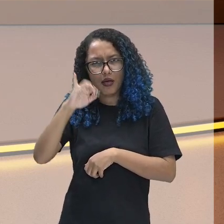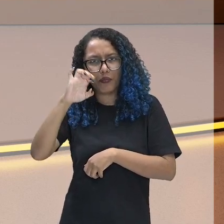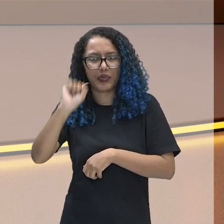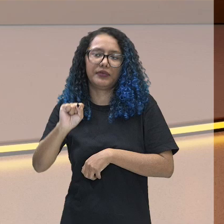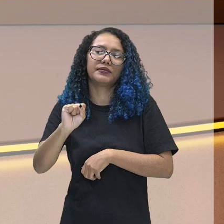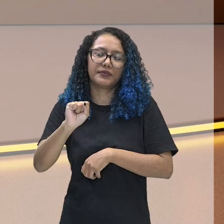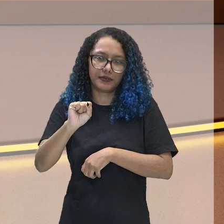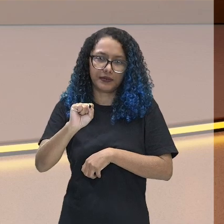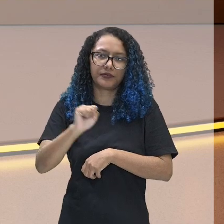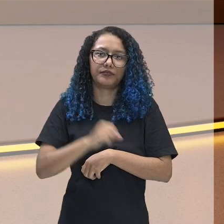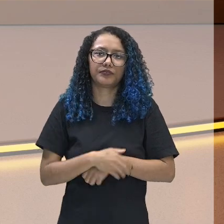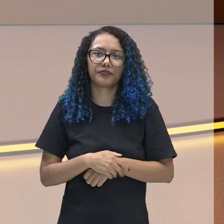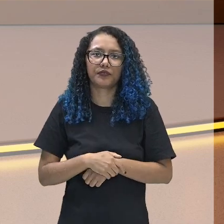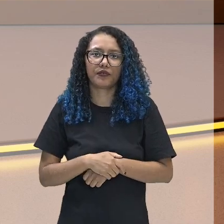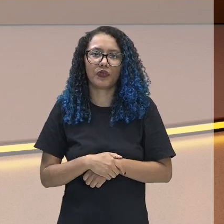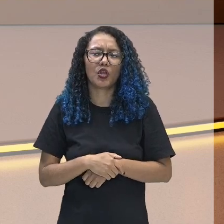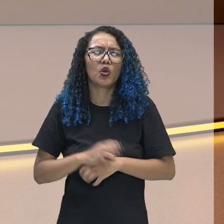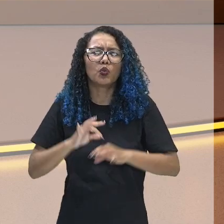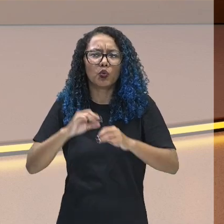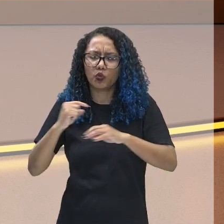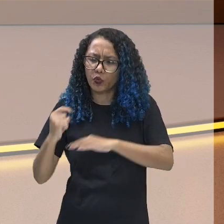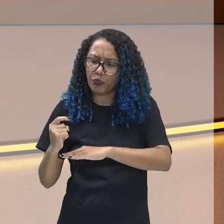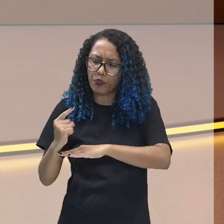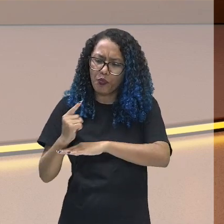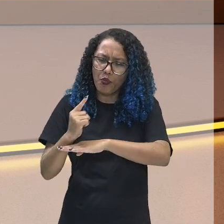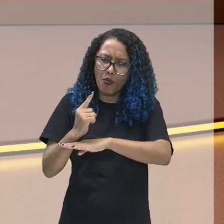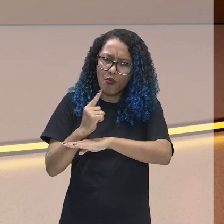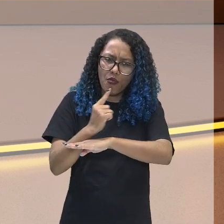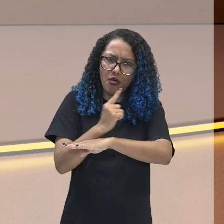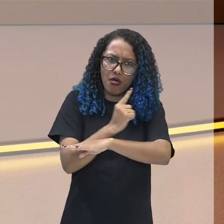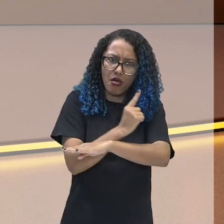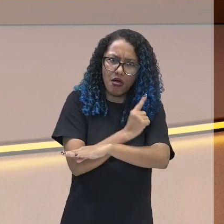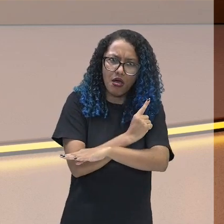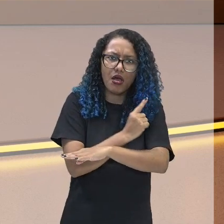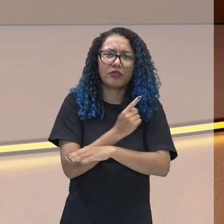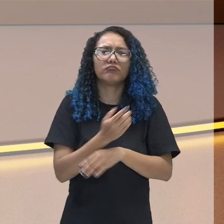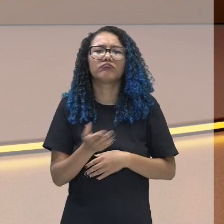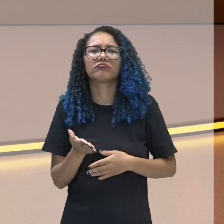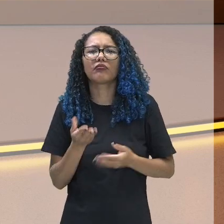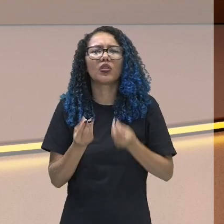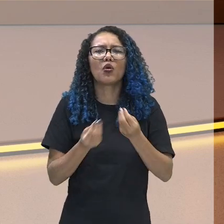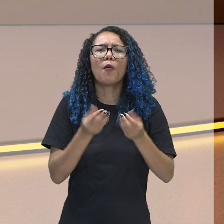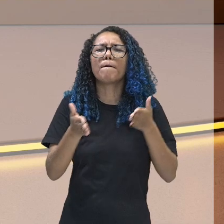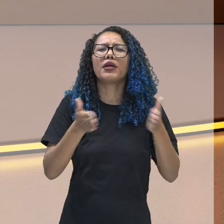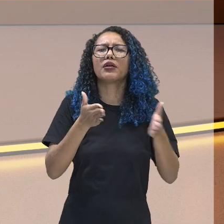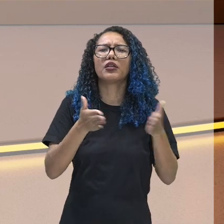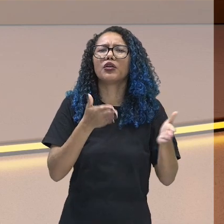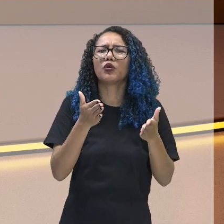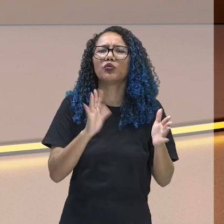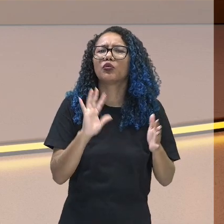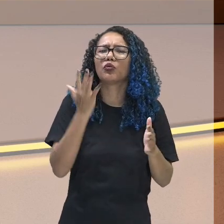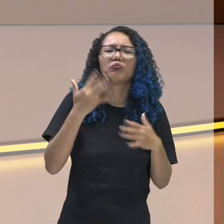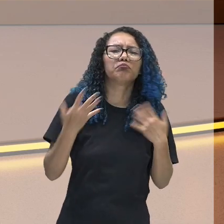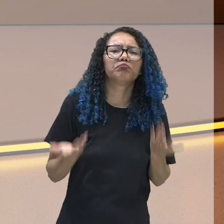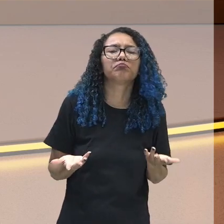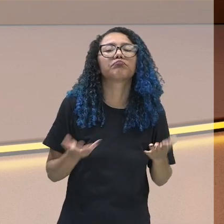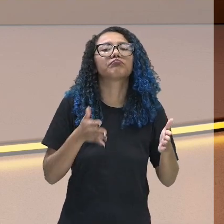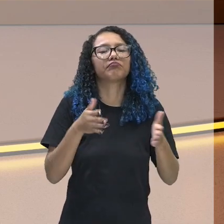essa escala evolutiva, segundo os historiadores, aconteceu ali no período